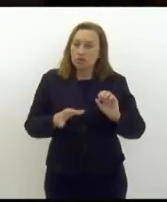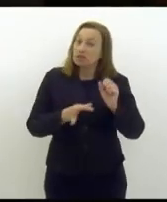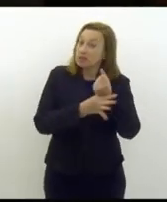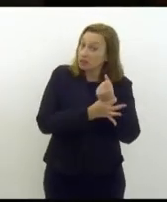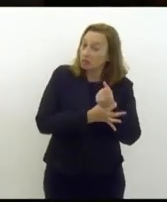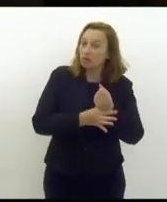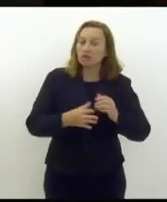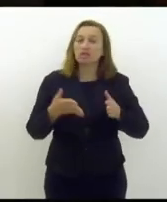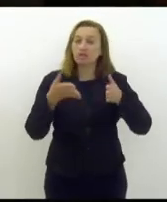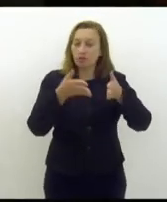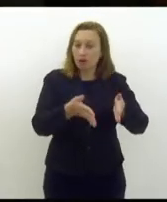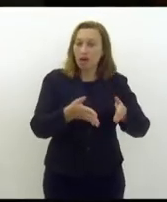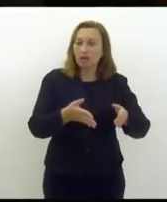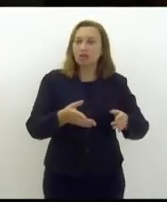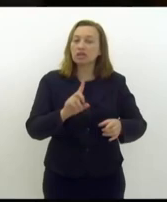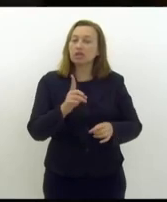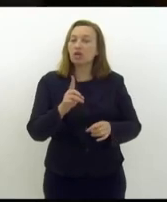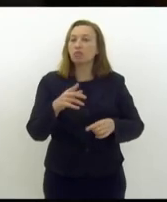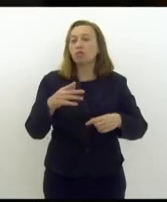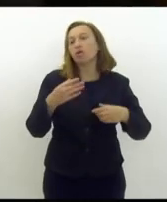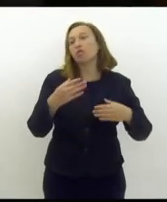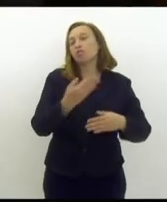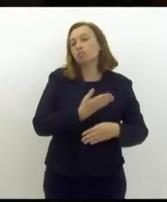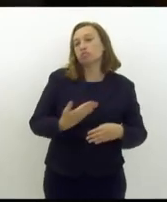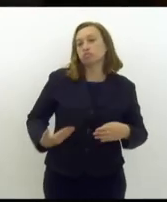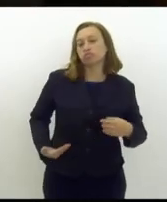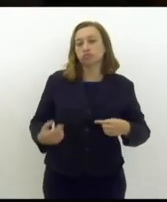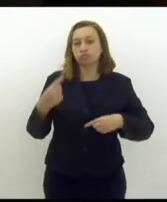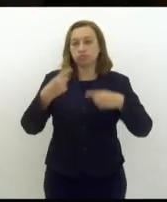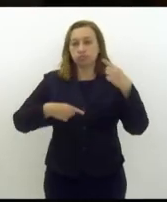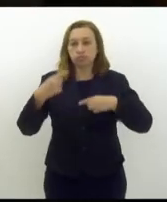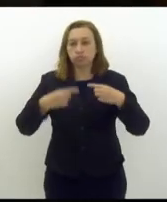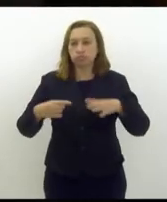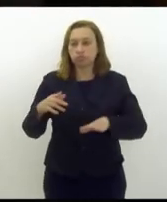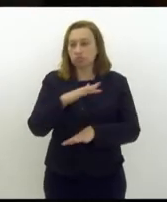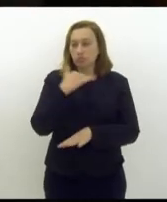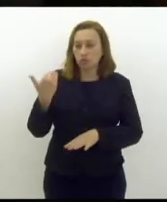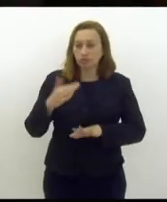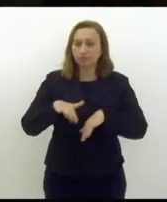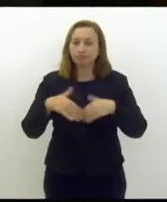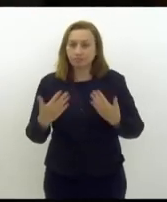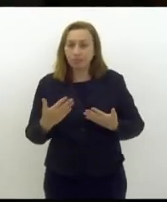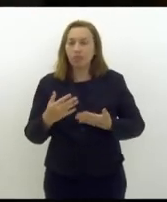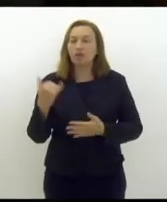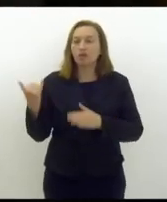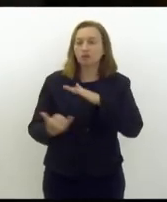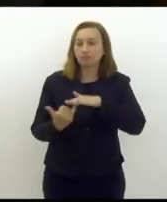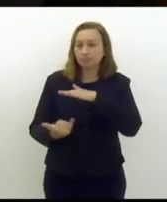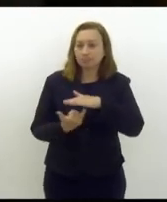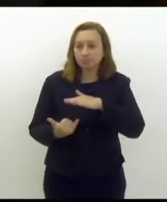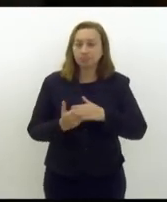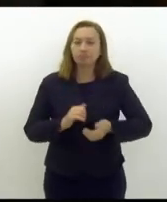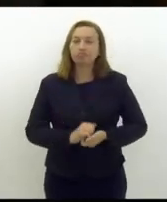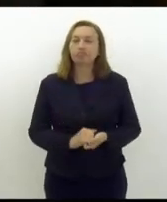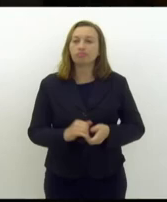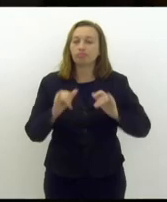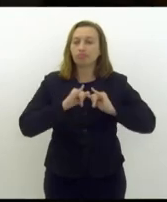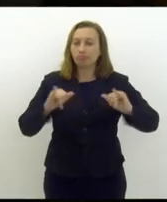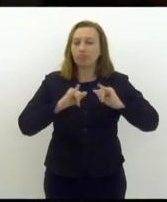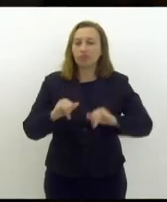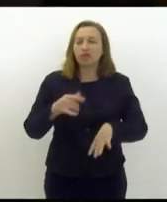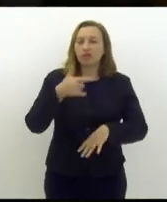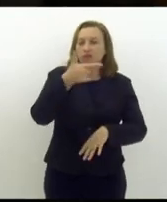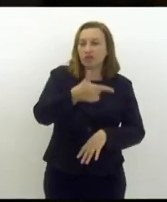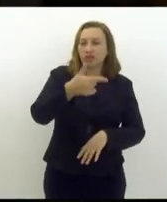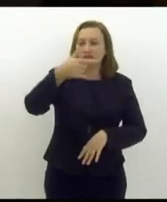de segurança e não como política pública de deixar Corpus no chão importante dizer que o Instituto contabilizou 24